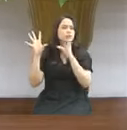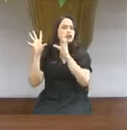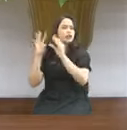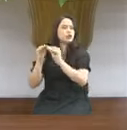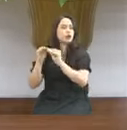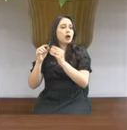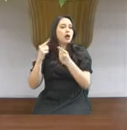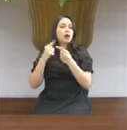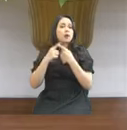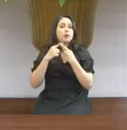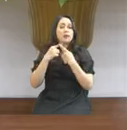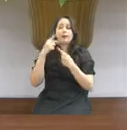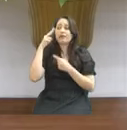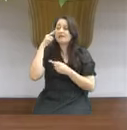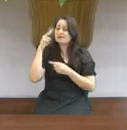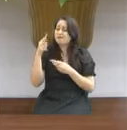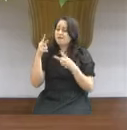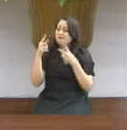cada absurdo.